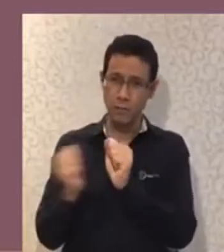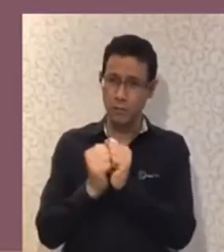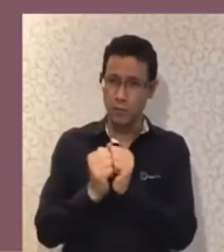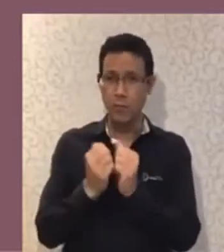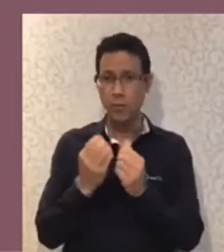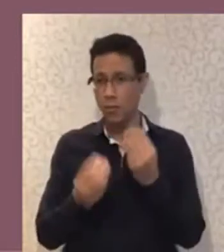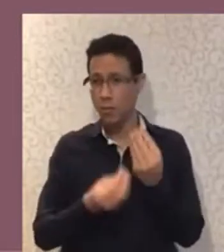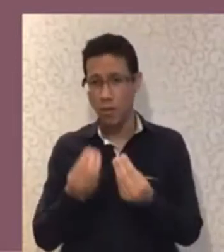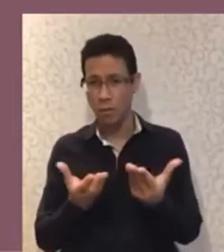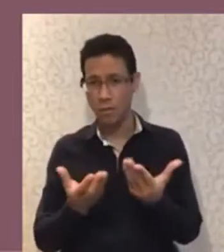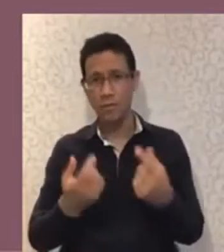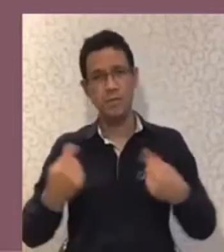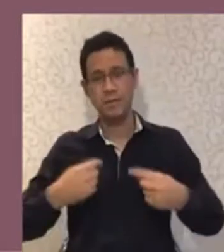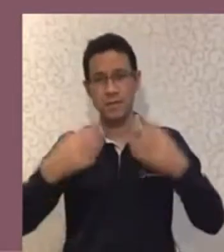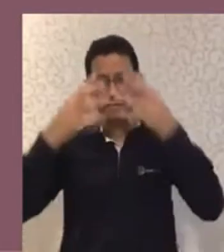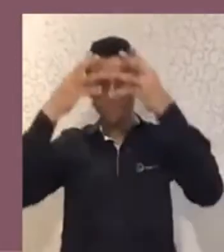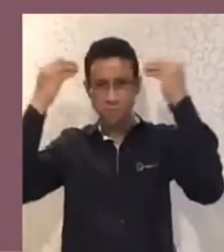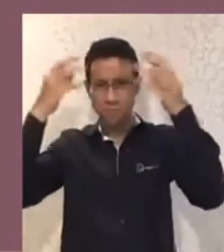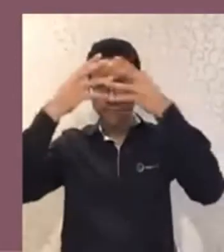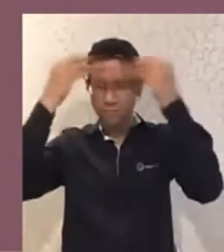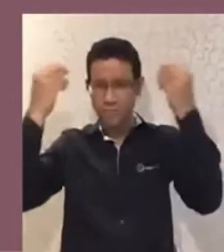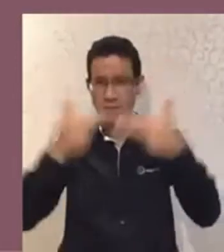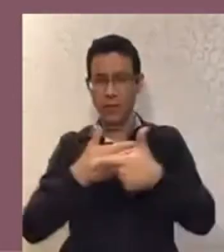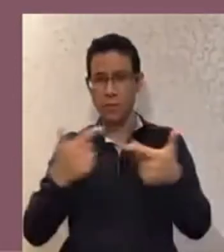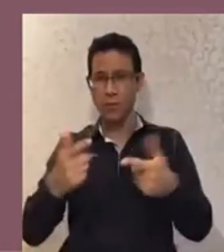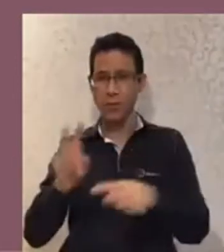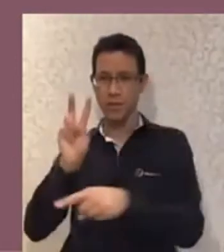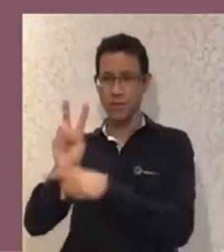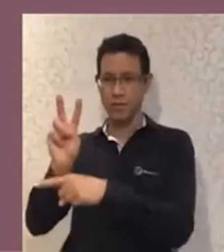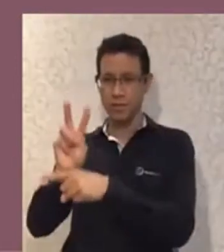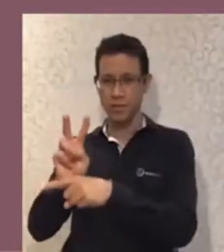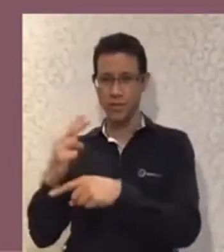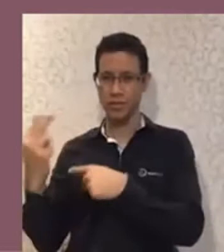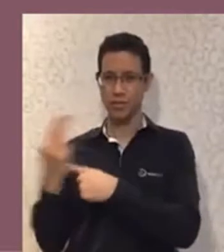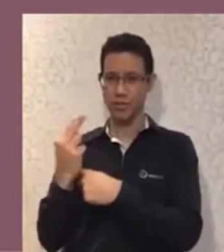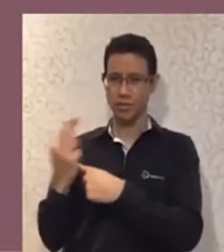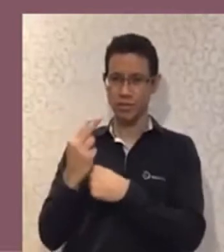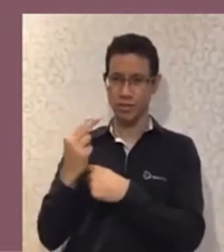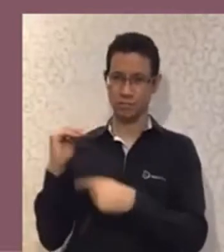Desconstruindo as relações de dependência e superioridade.